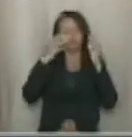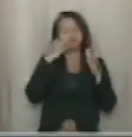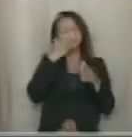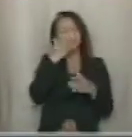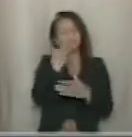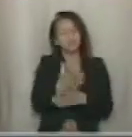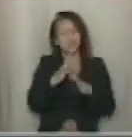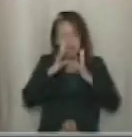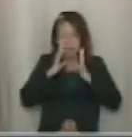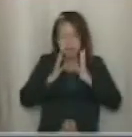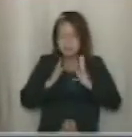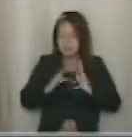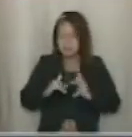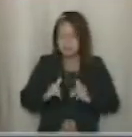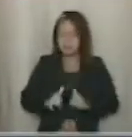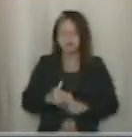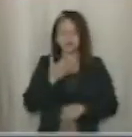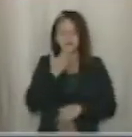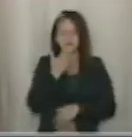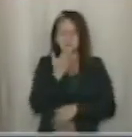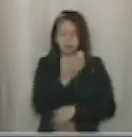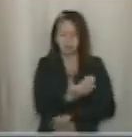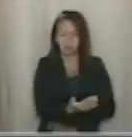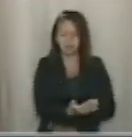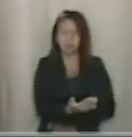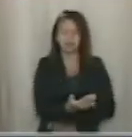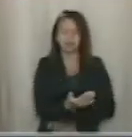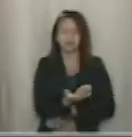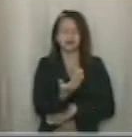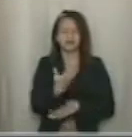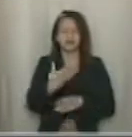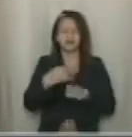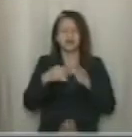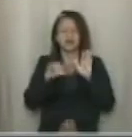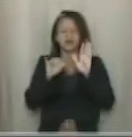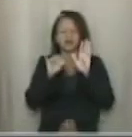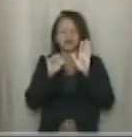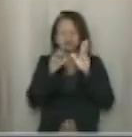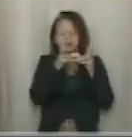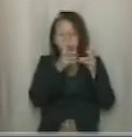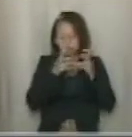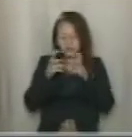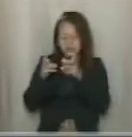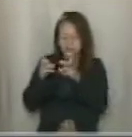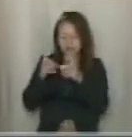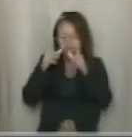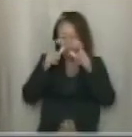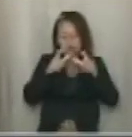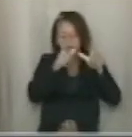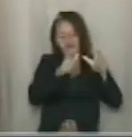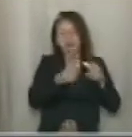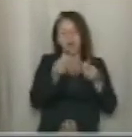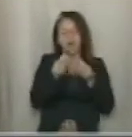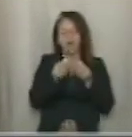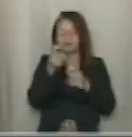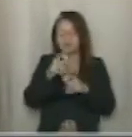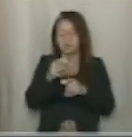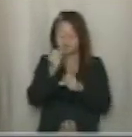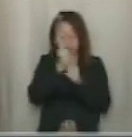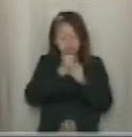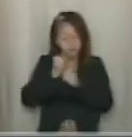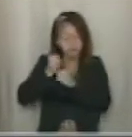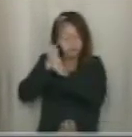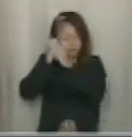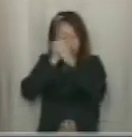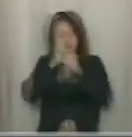pedindo limpeza, nós estamos pedindo identificação dos pontos que precisam de reformas na área